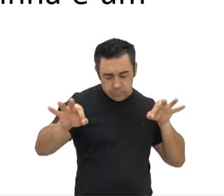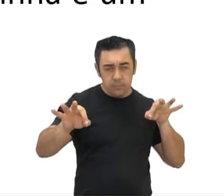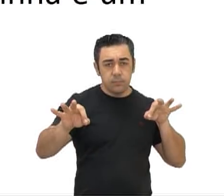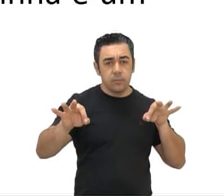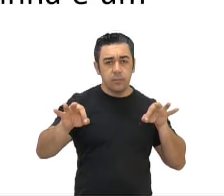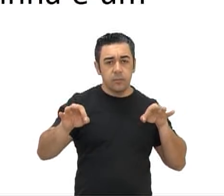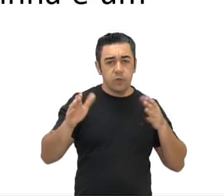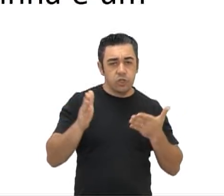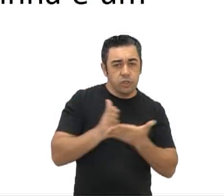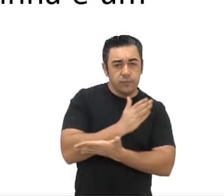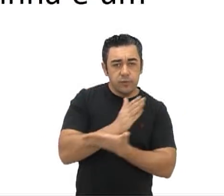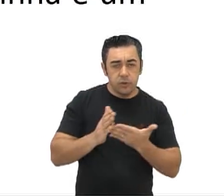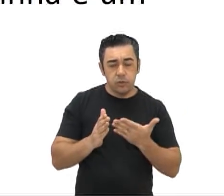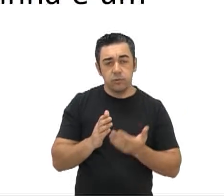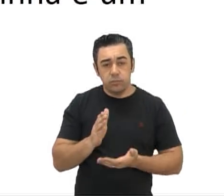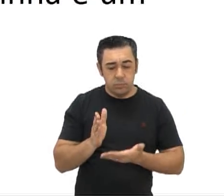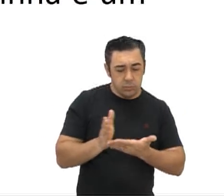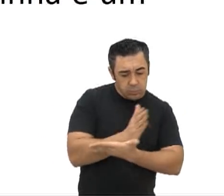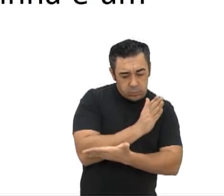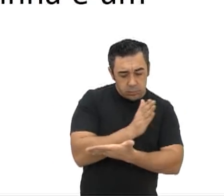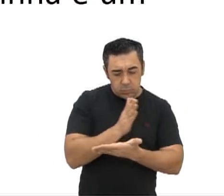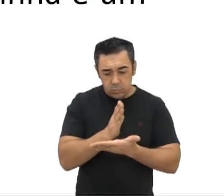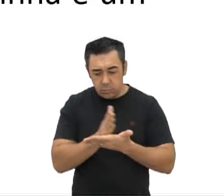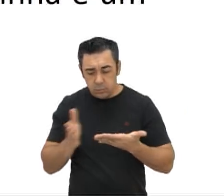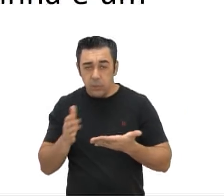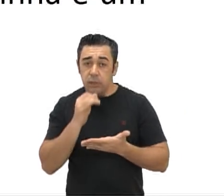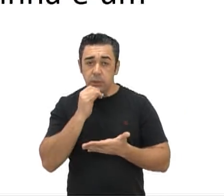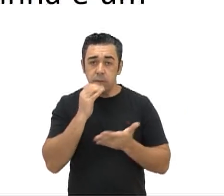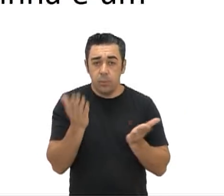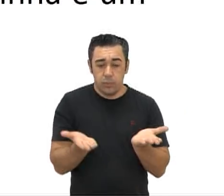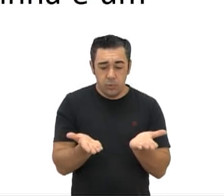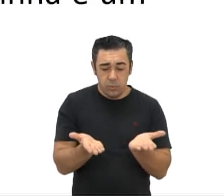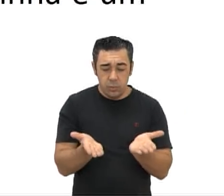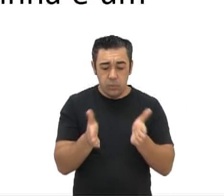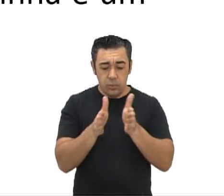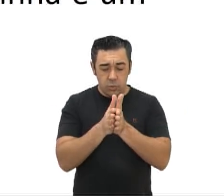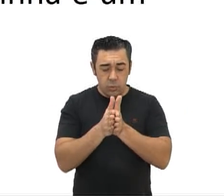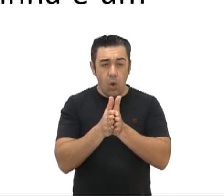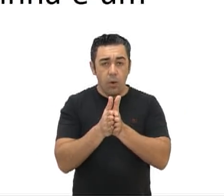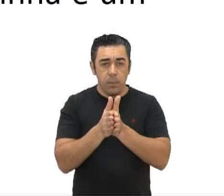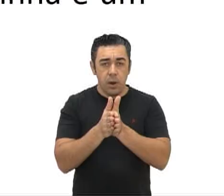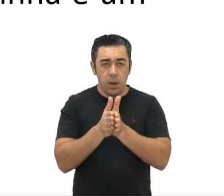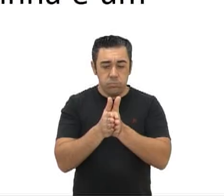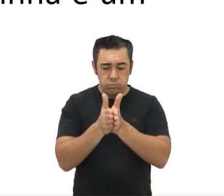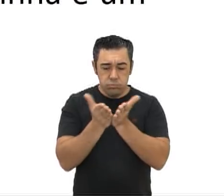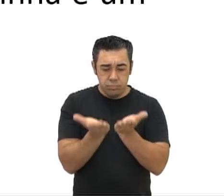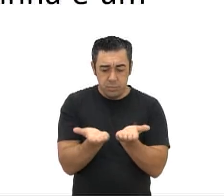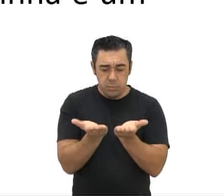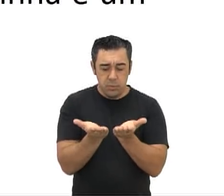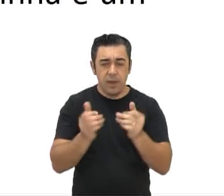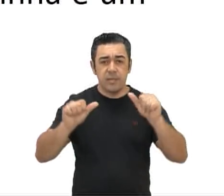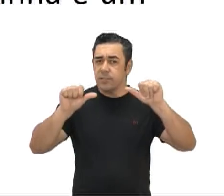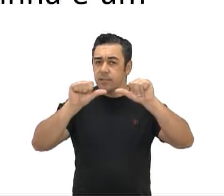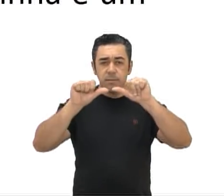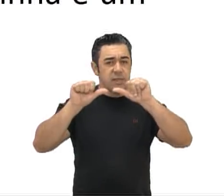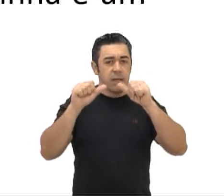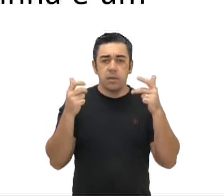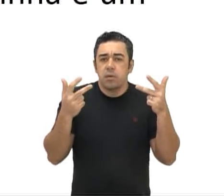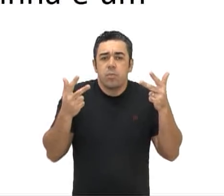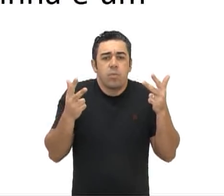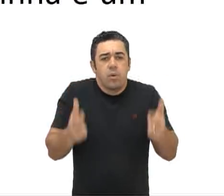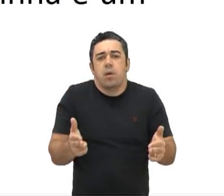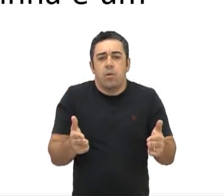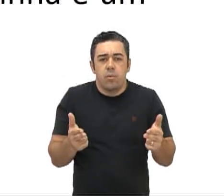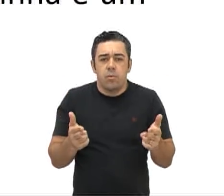duas partes, de modo que, dobrando a figura nesta linha, as duas partes se sobreponham